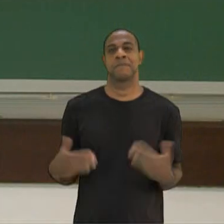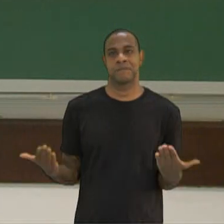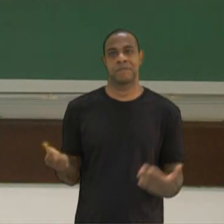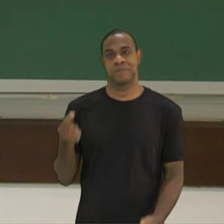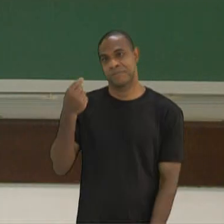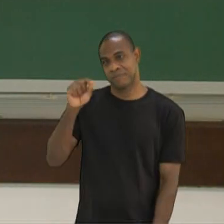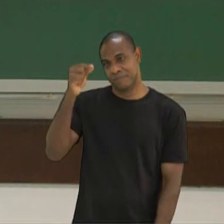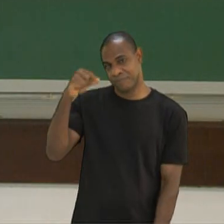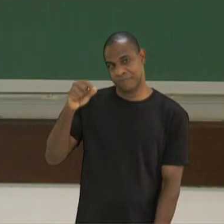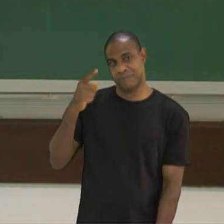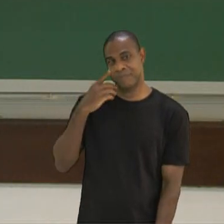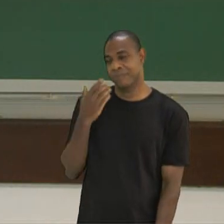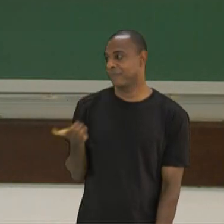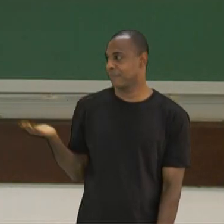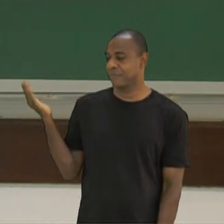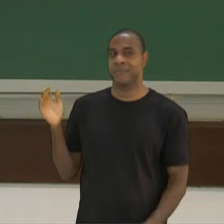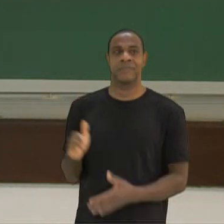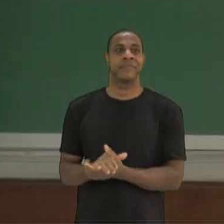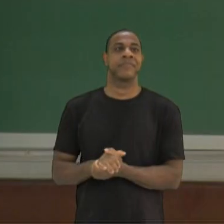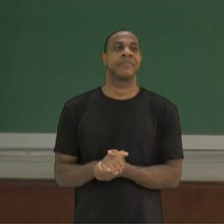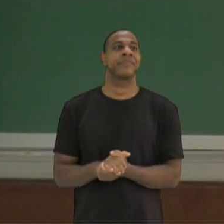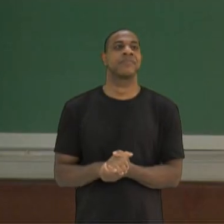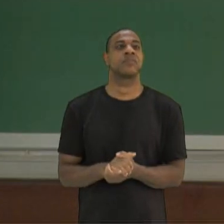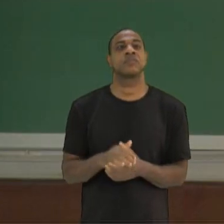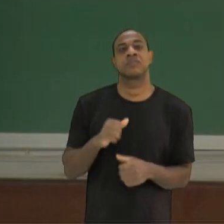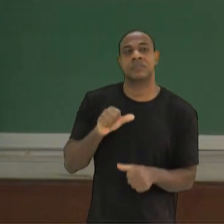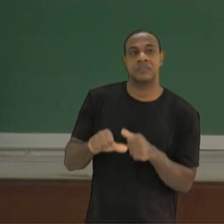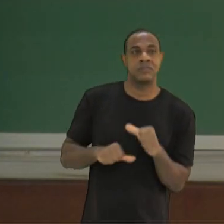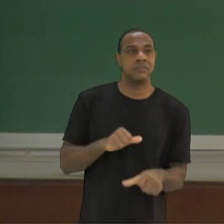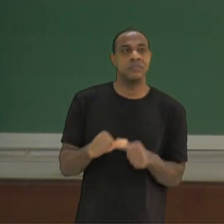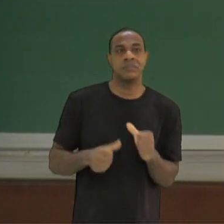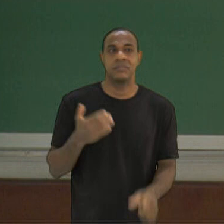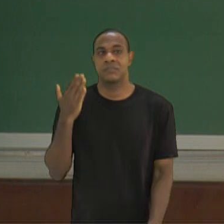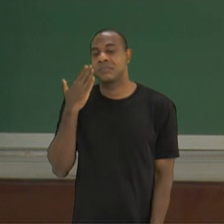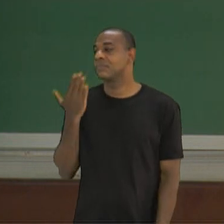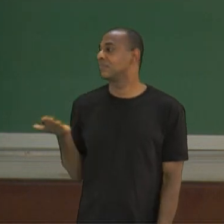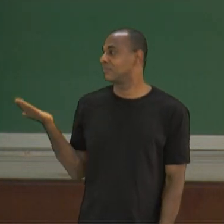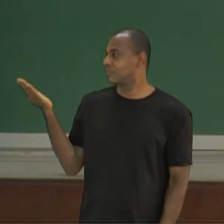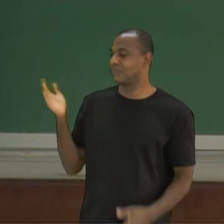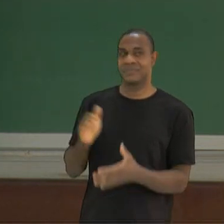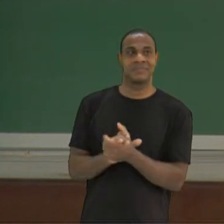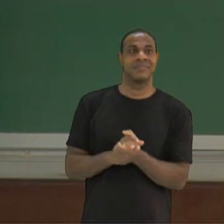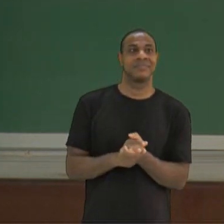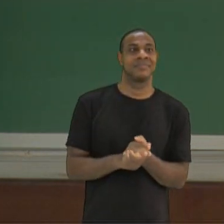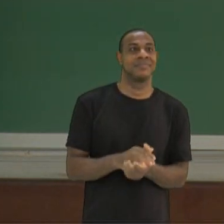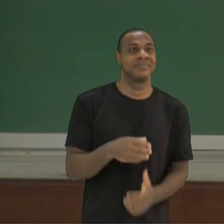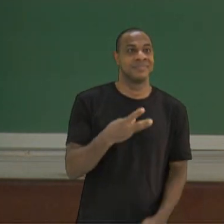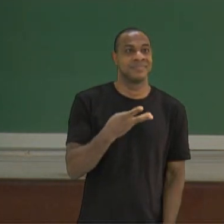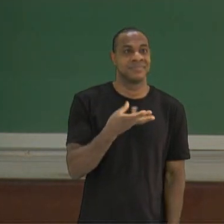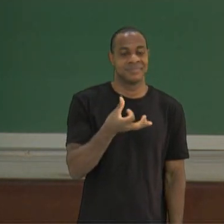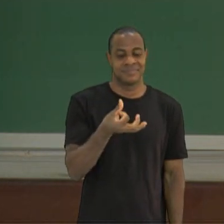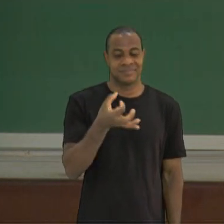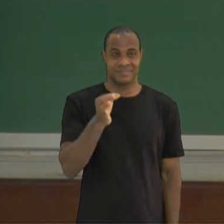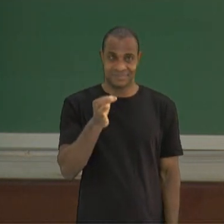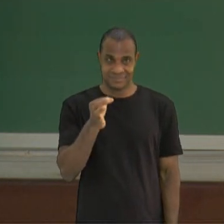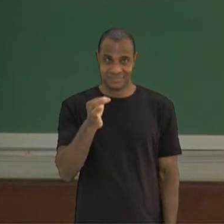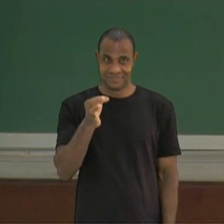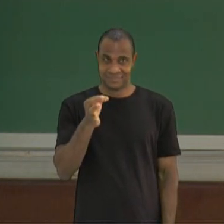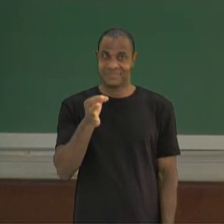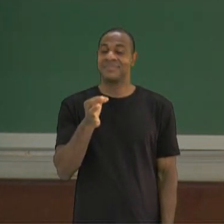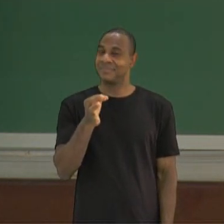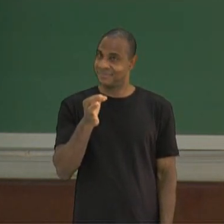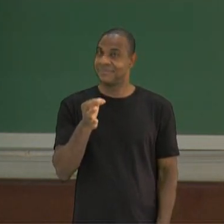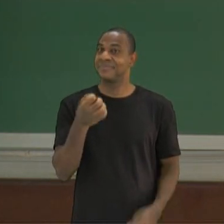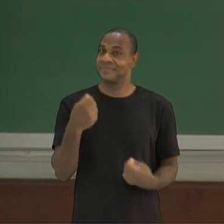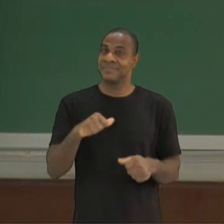Corrigindo então. Então, primeiro, né, transformar 360 km por hora para metros por segundo. Sempre a